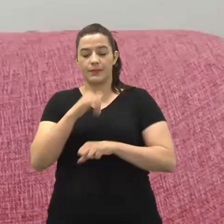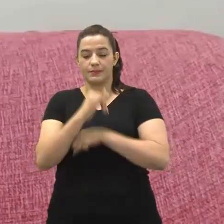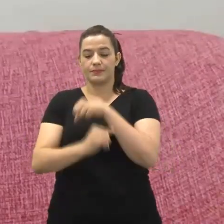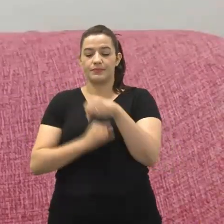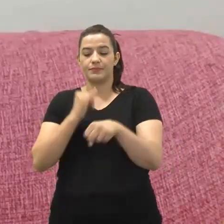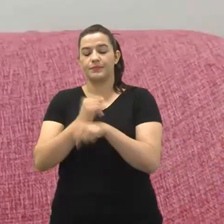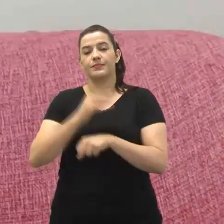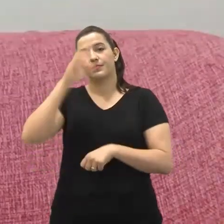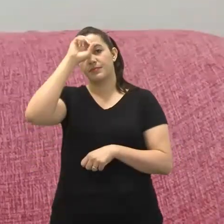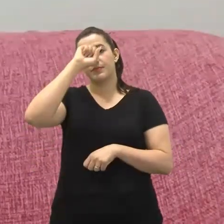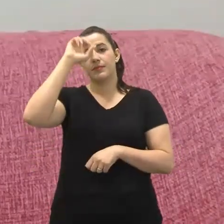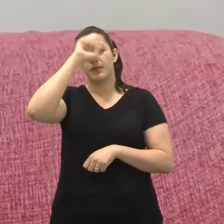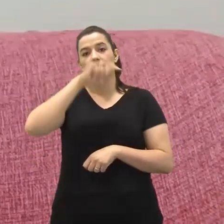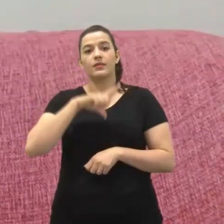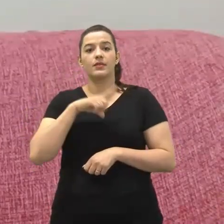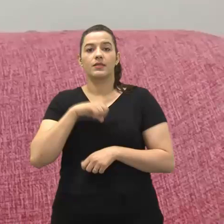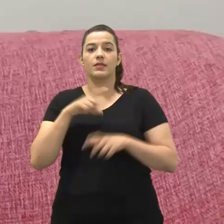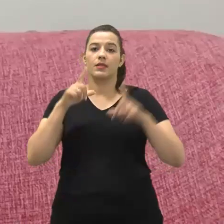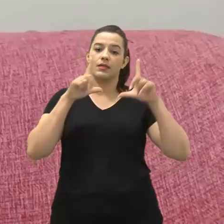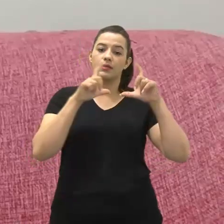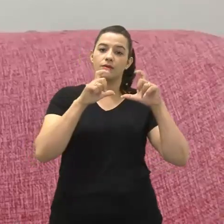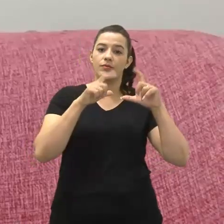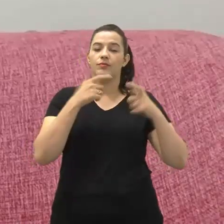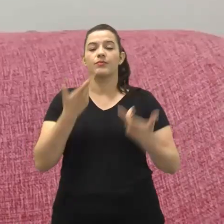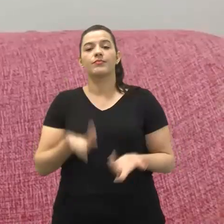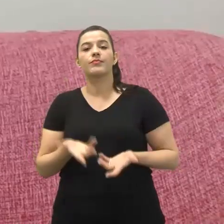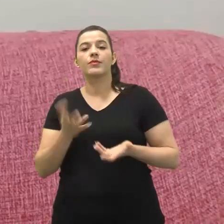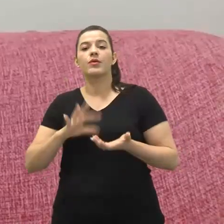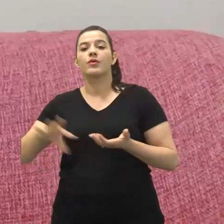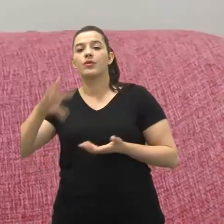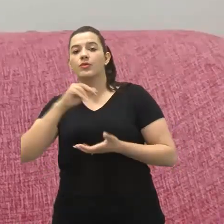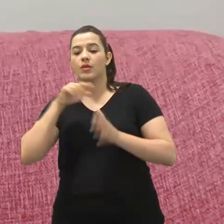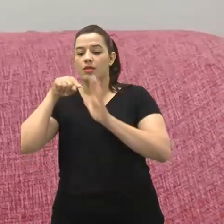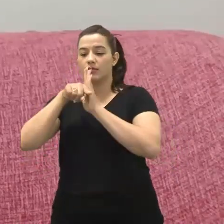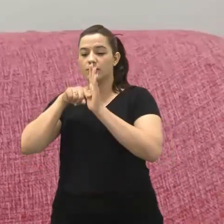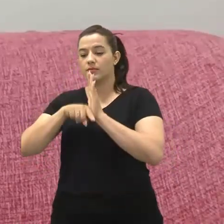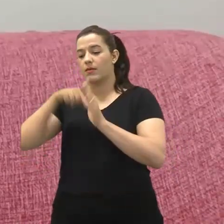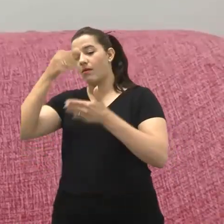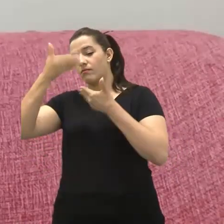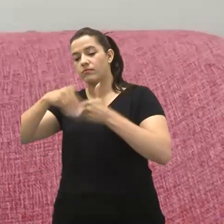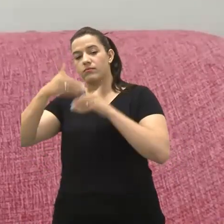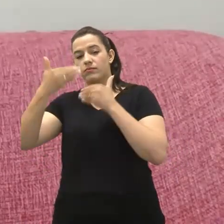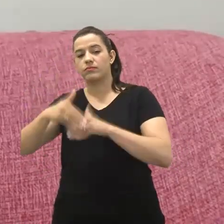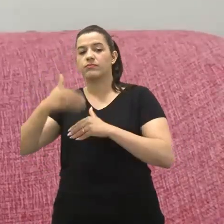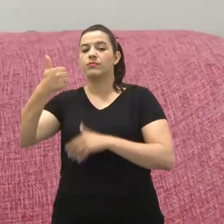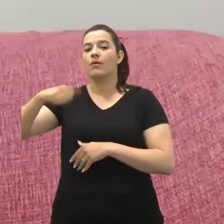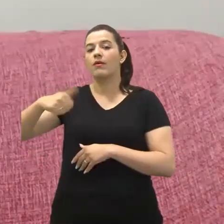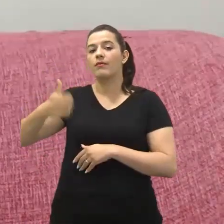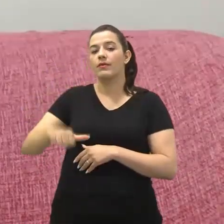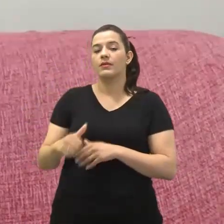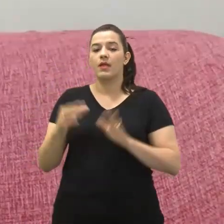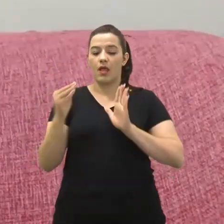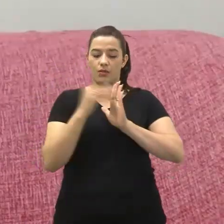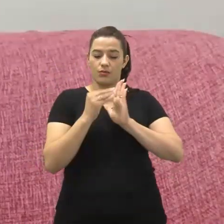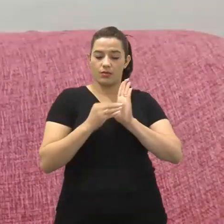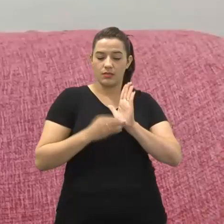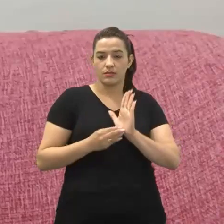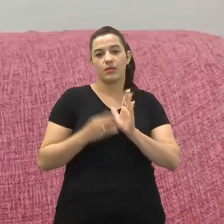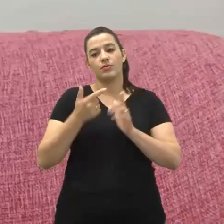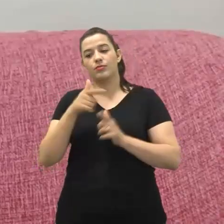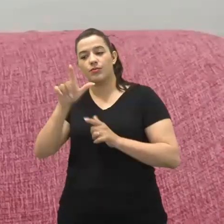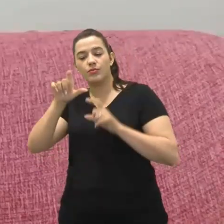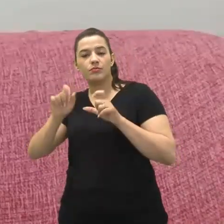de aprendizagem nós temos a página de fórum a página de avaliação página de anotação e etc